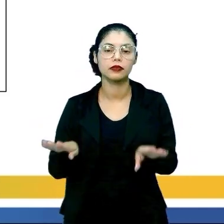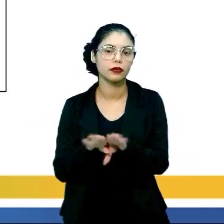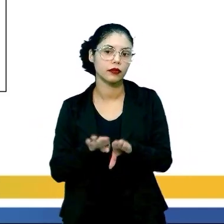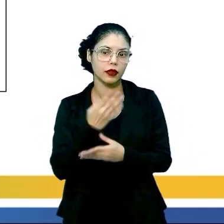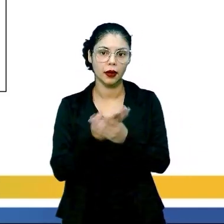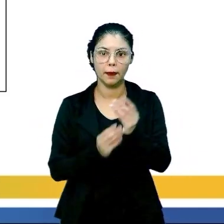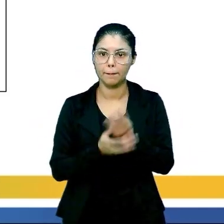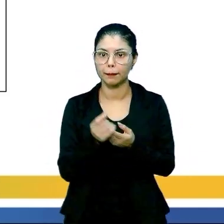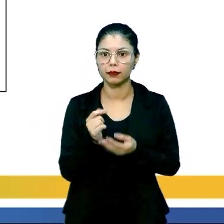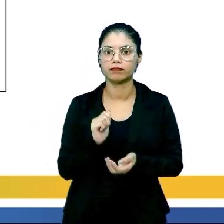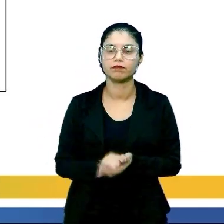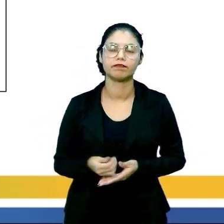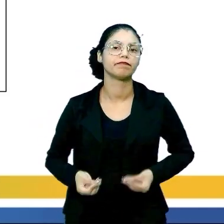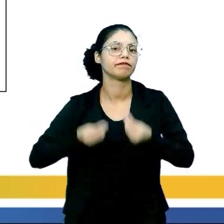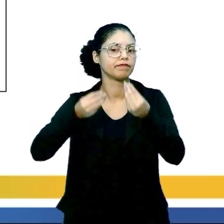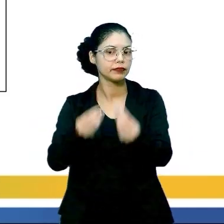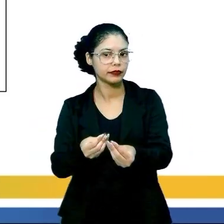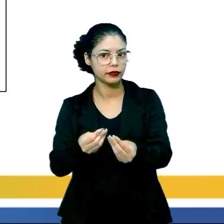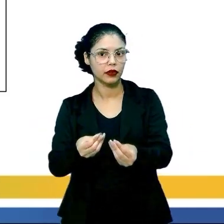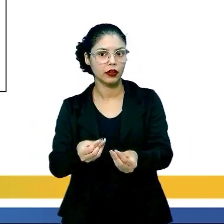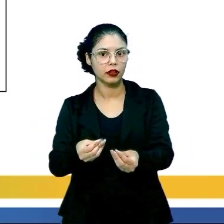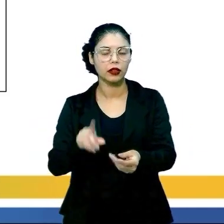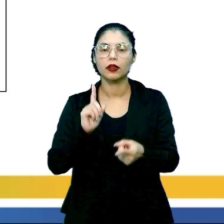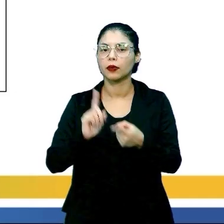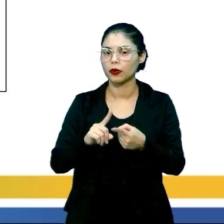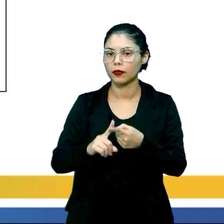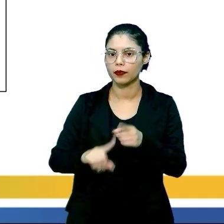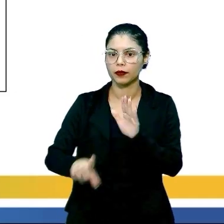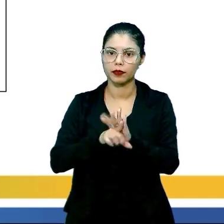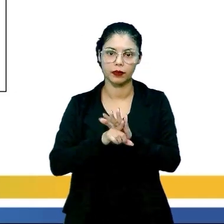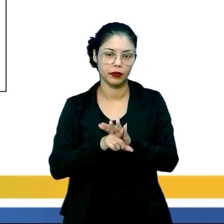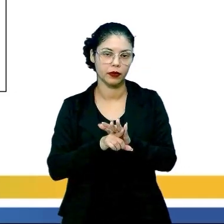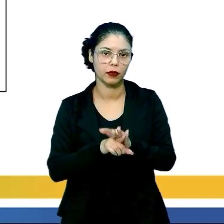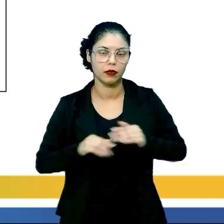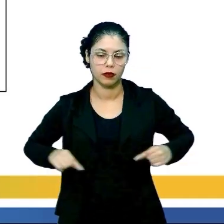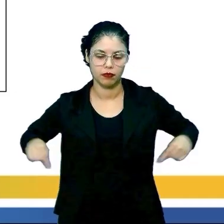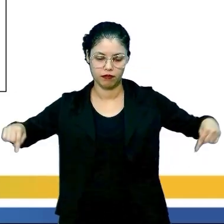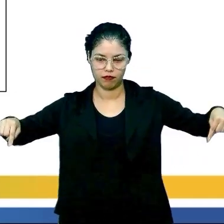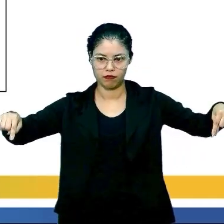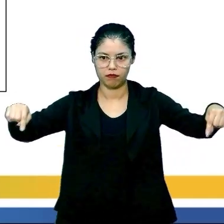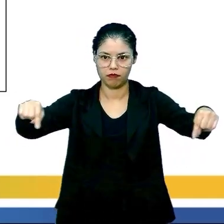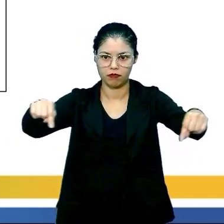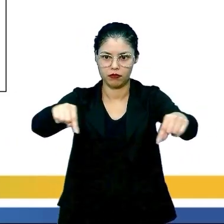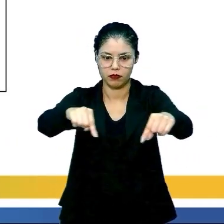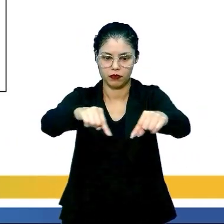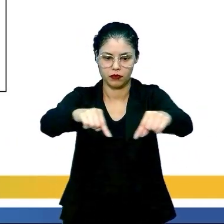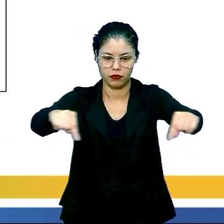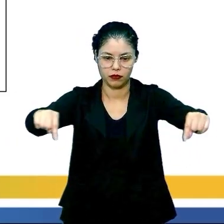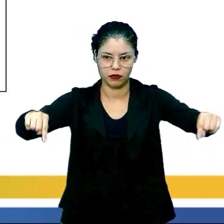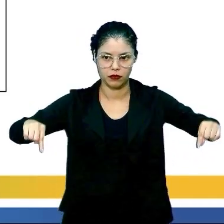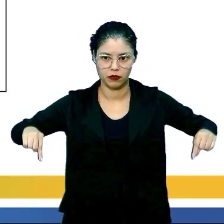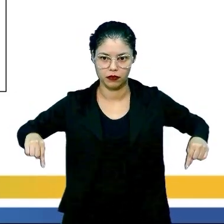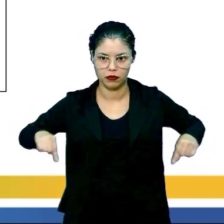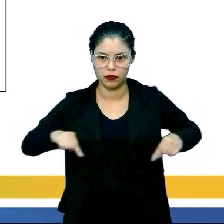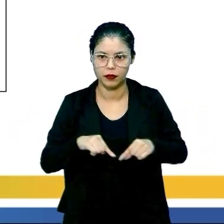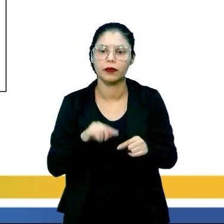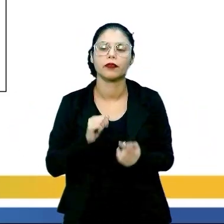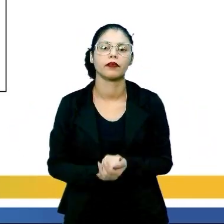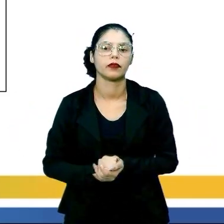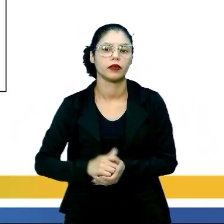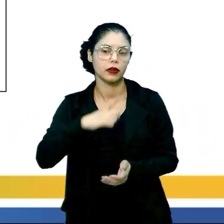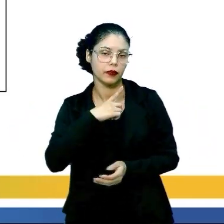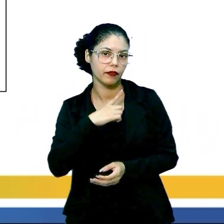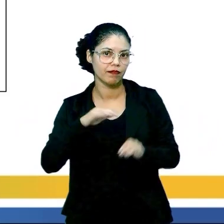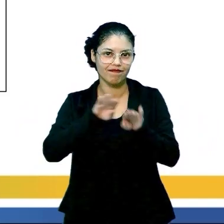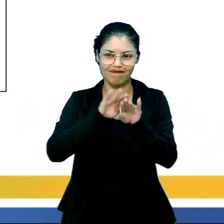mão de obra disponível, devido à lei dos cercamentos. Aquela lei que você já estudou, que promoveu uma